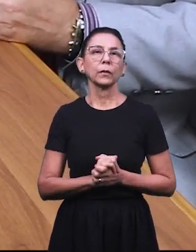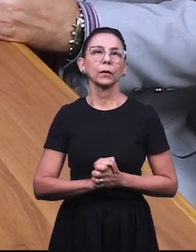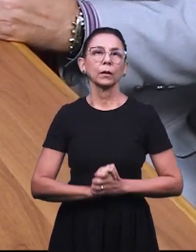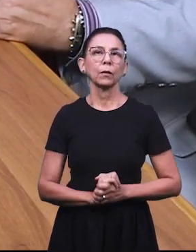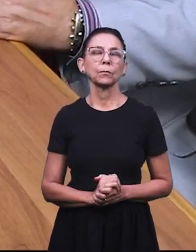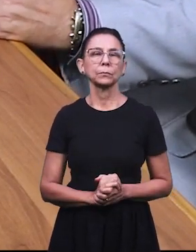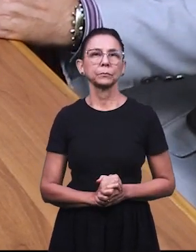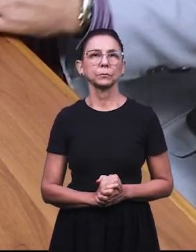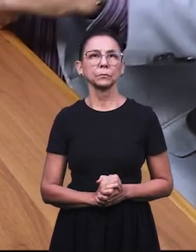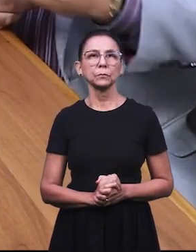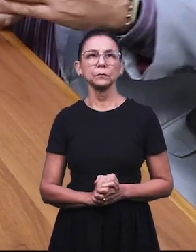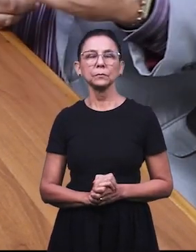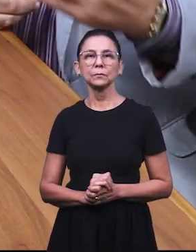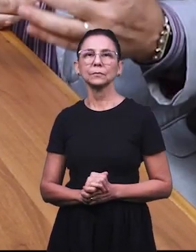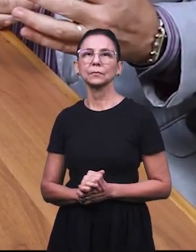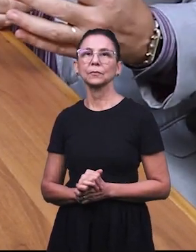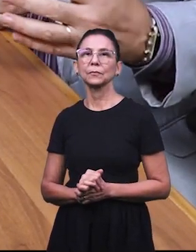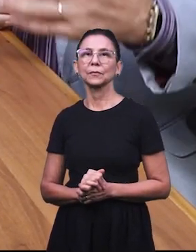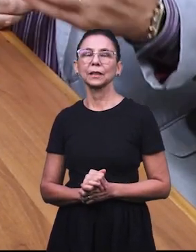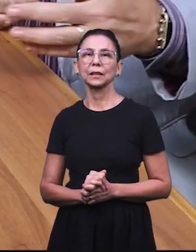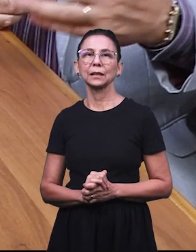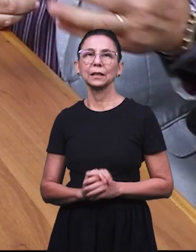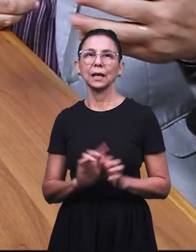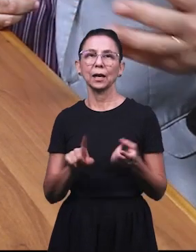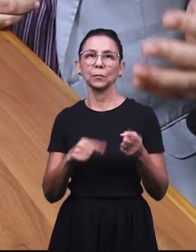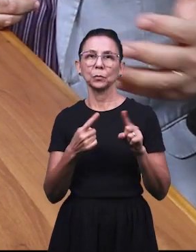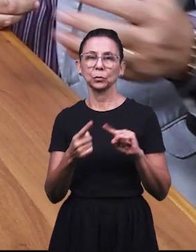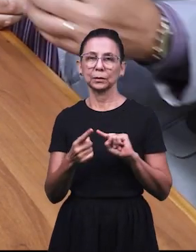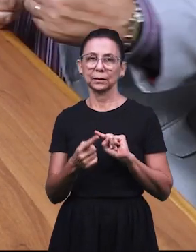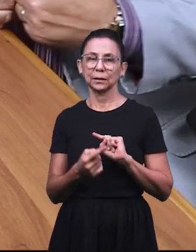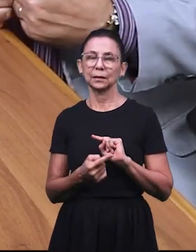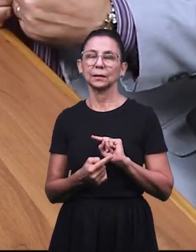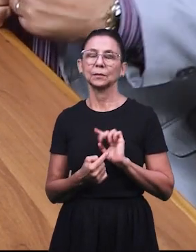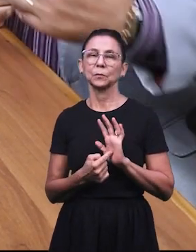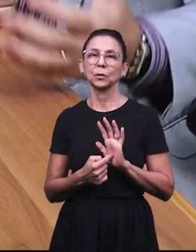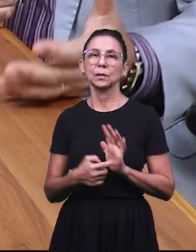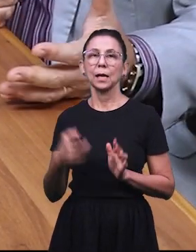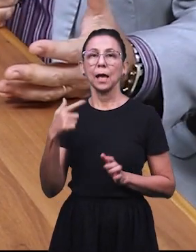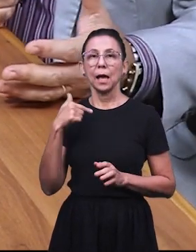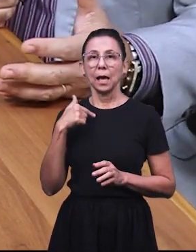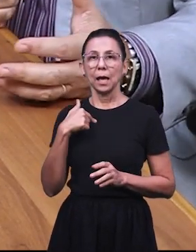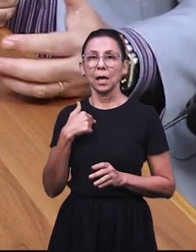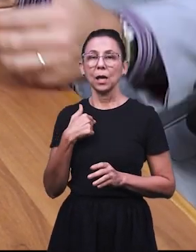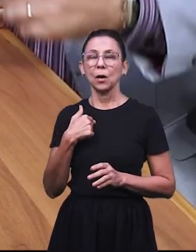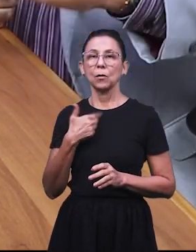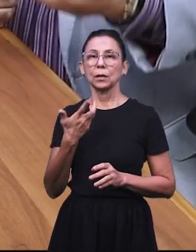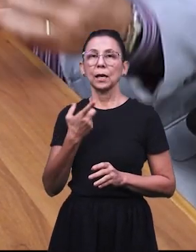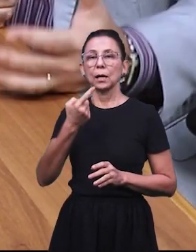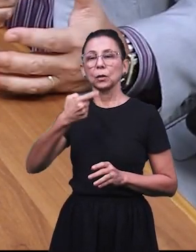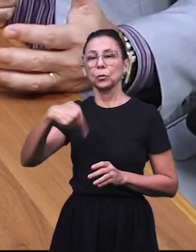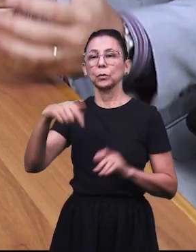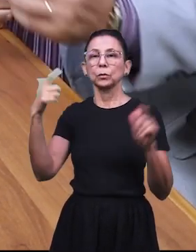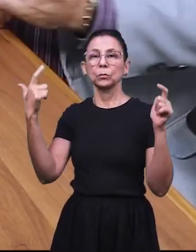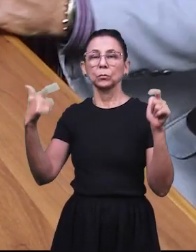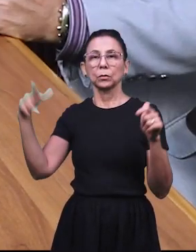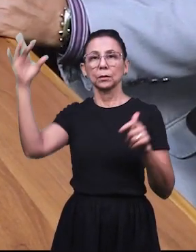que fala, eu quero estar aonde o Espírito Santo mandar, né? Quer dizer, eu quero ser movido pela fé, pela experiência com o Senhor.